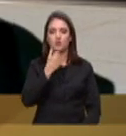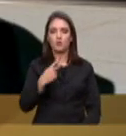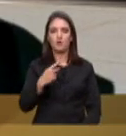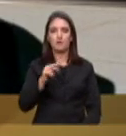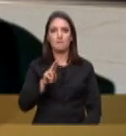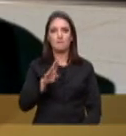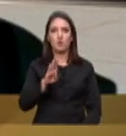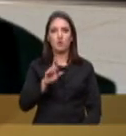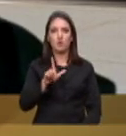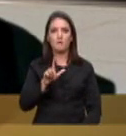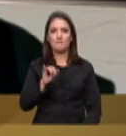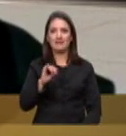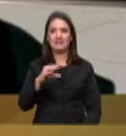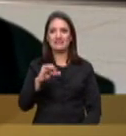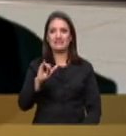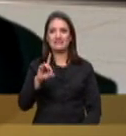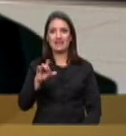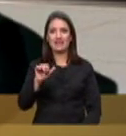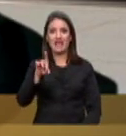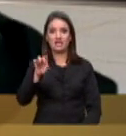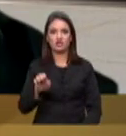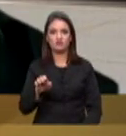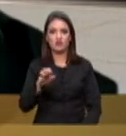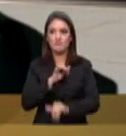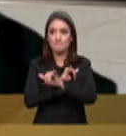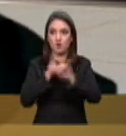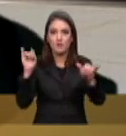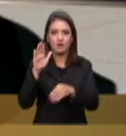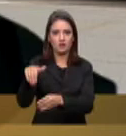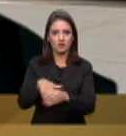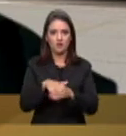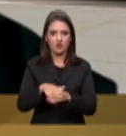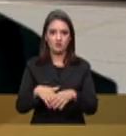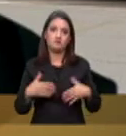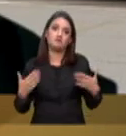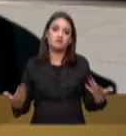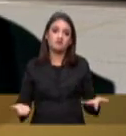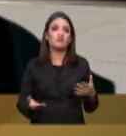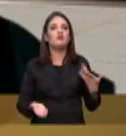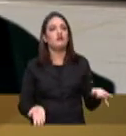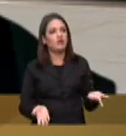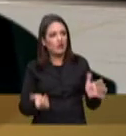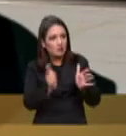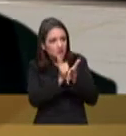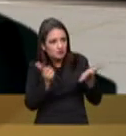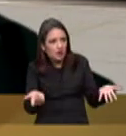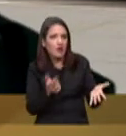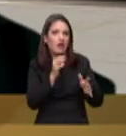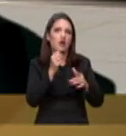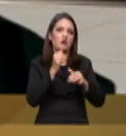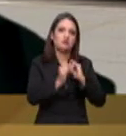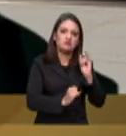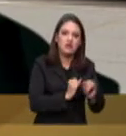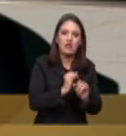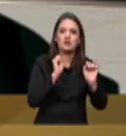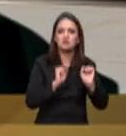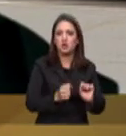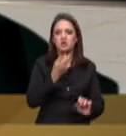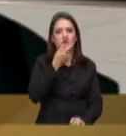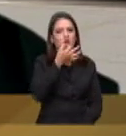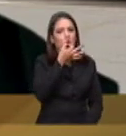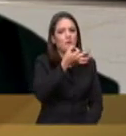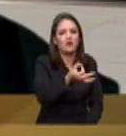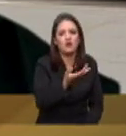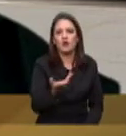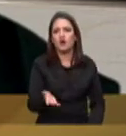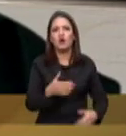há limitação para que esses veículos divulguem fatos políticos, opiniões, realizem debates entre os candidatos, exponham as diferentes